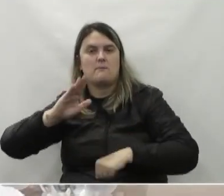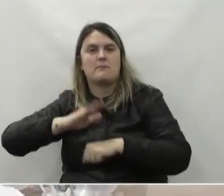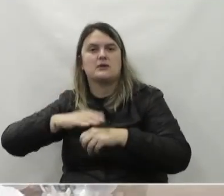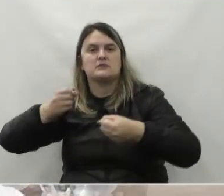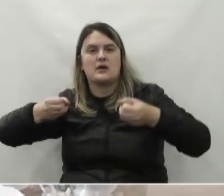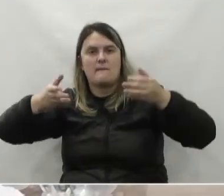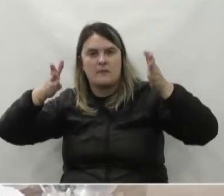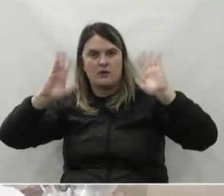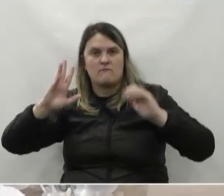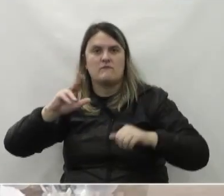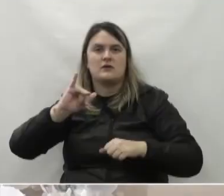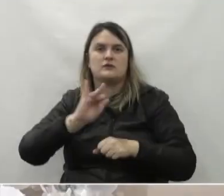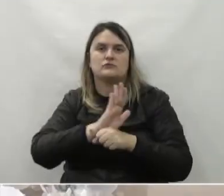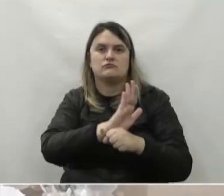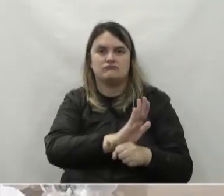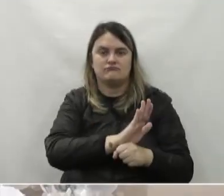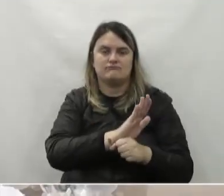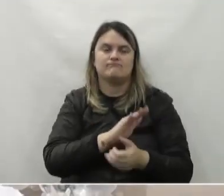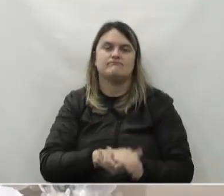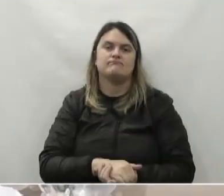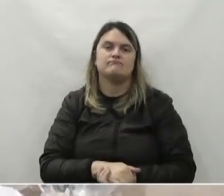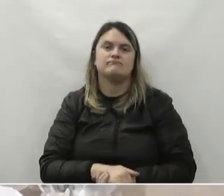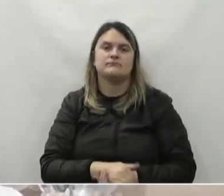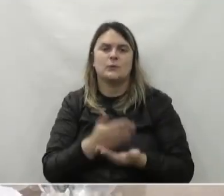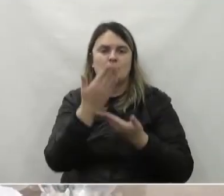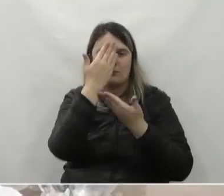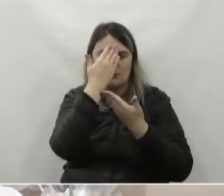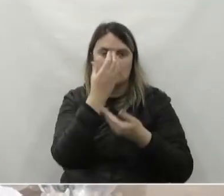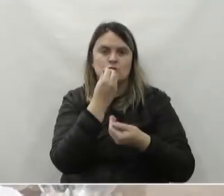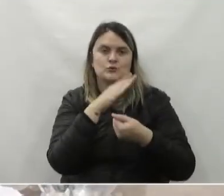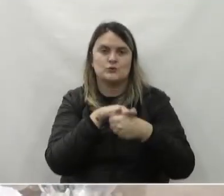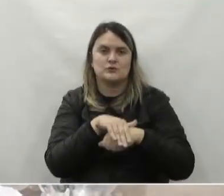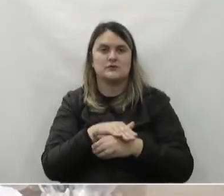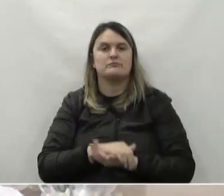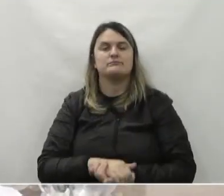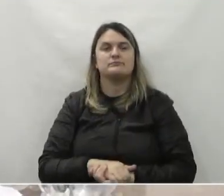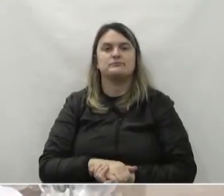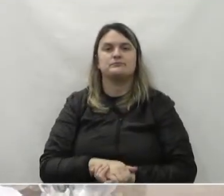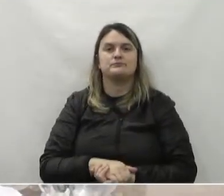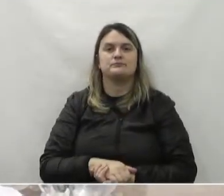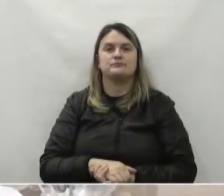que vai ajudar bastante. É isso aí, e uma boa noite a todos.